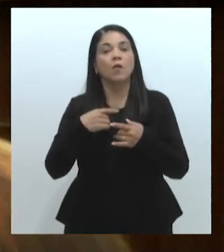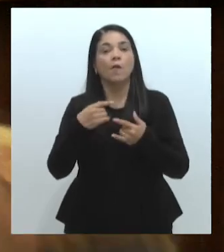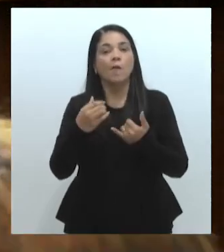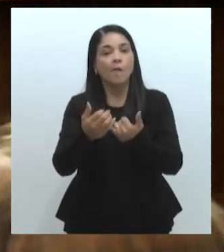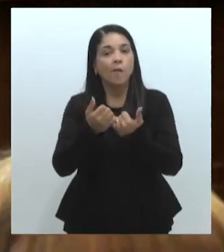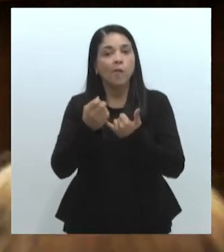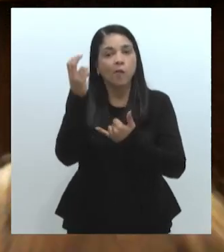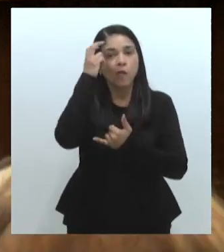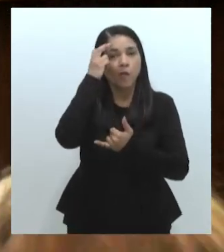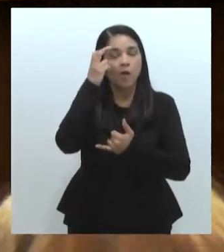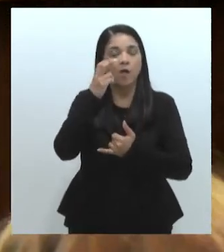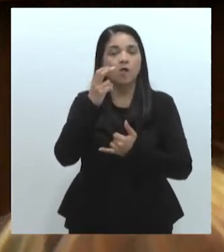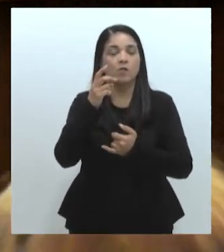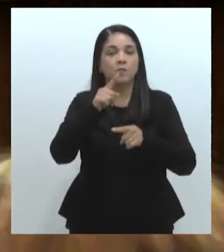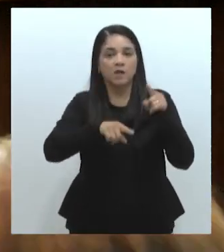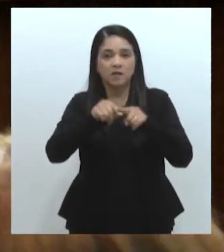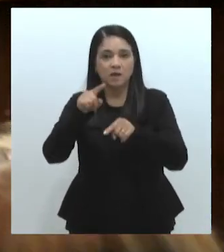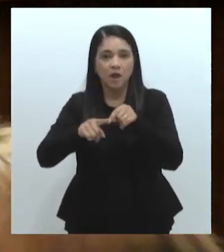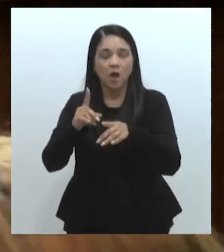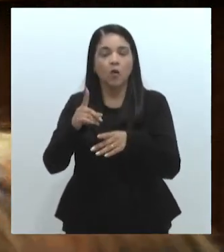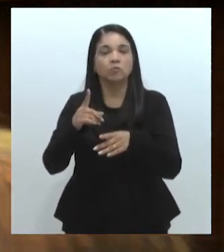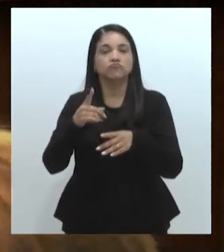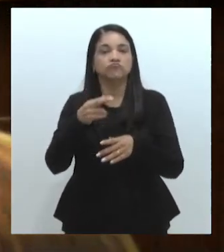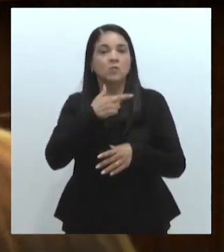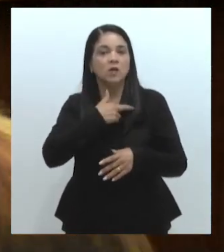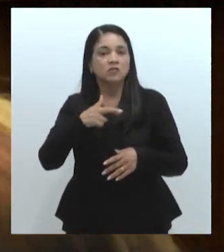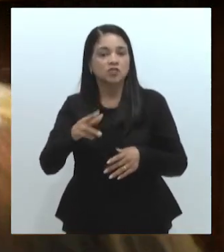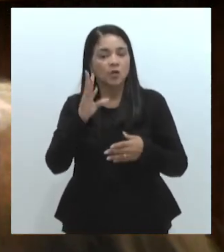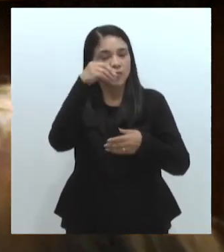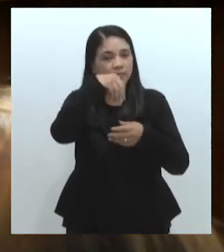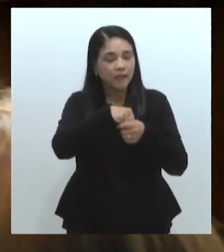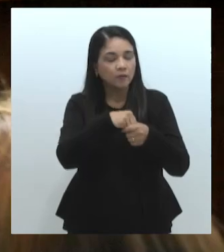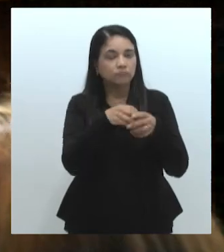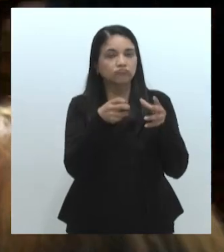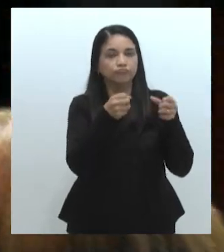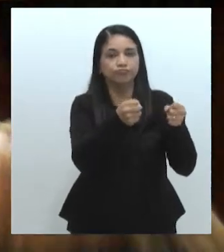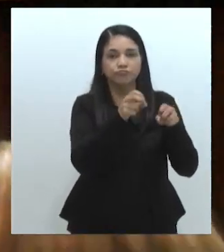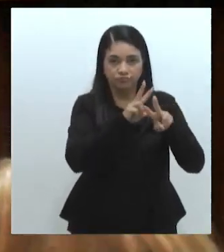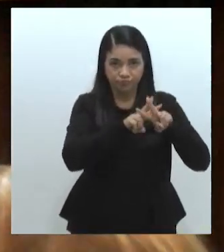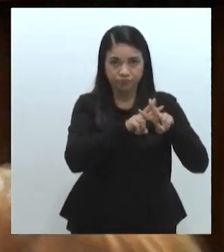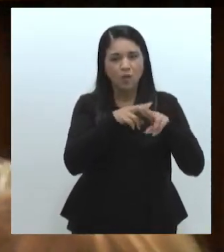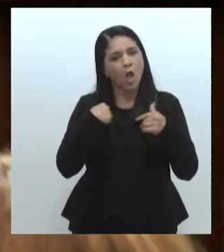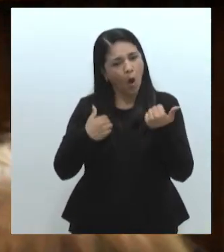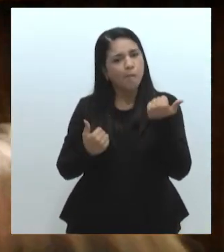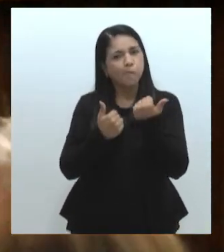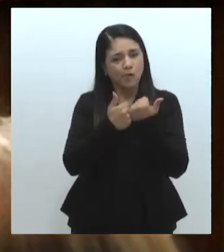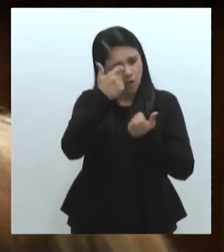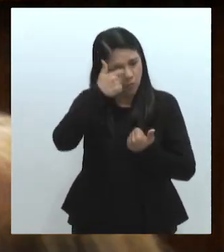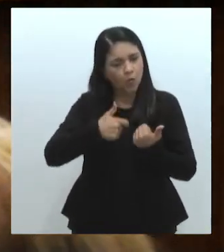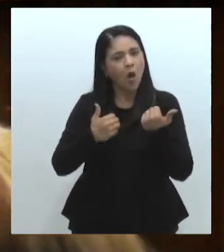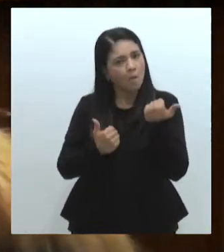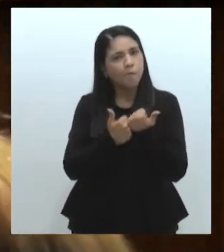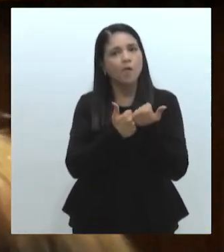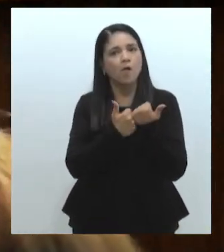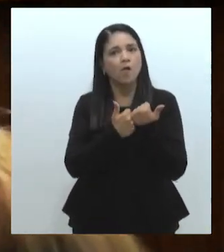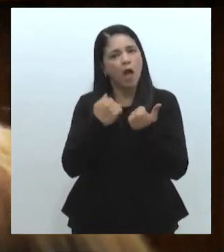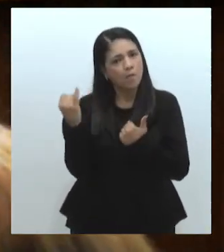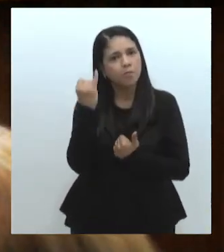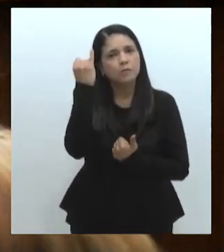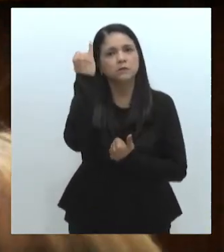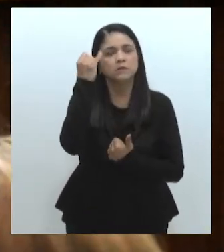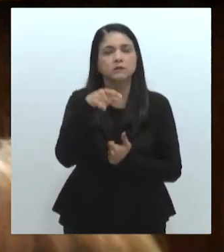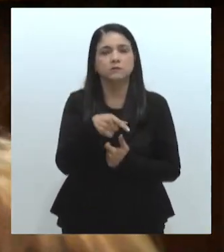religiosa prestada nas unidades prisionais. Quero dizer que eu apoio esse projeto, acho importante isso,